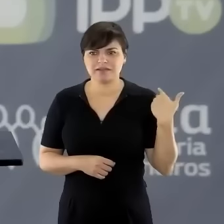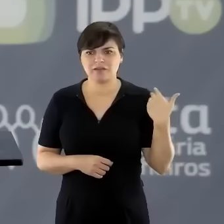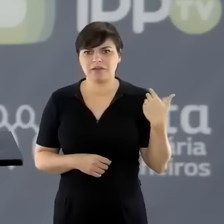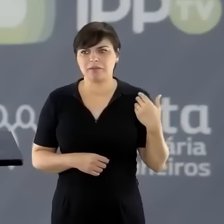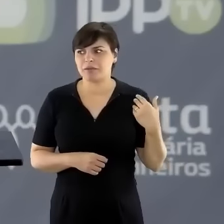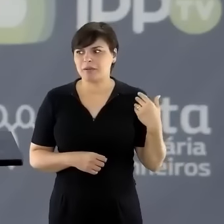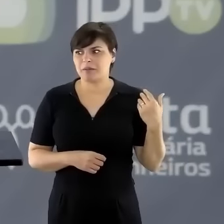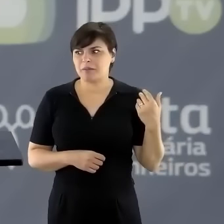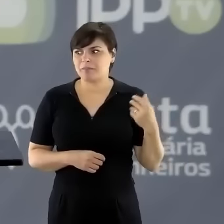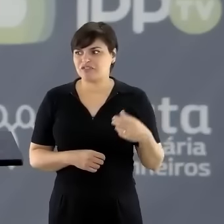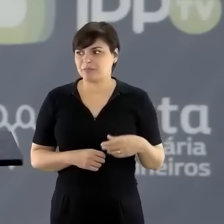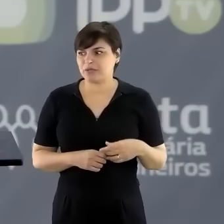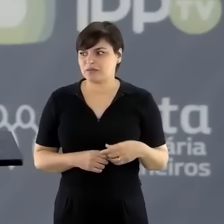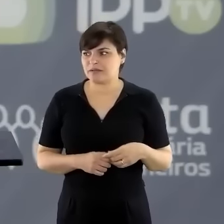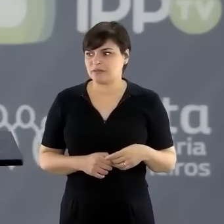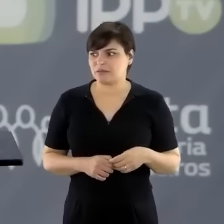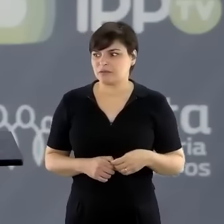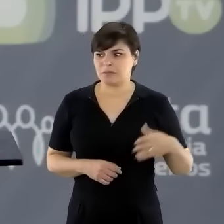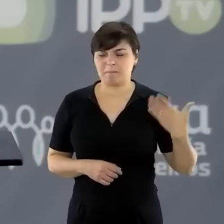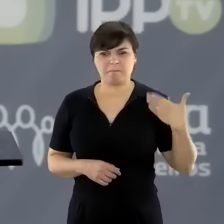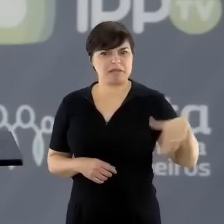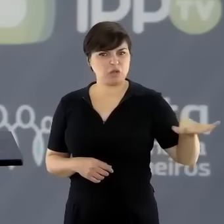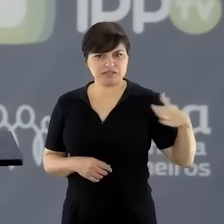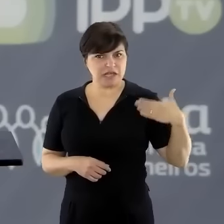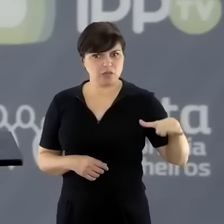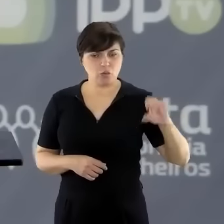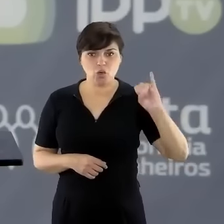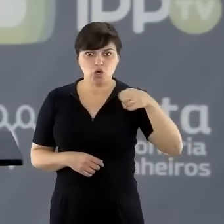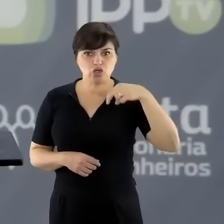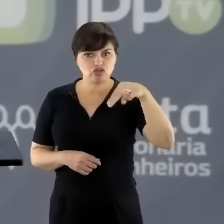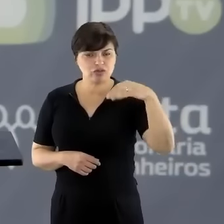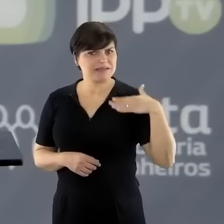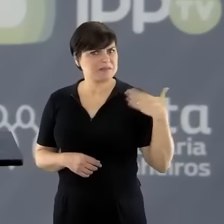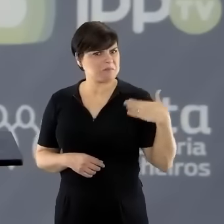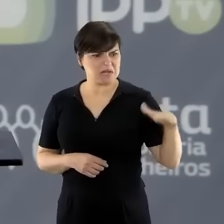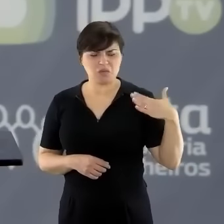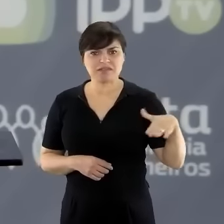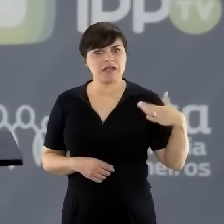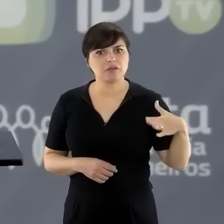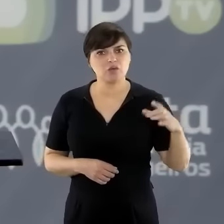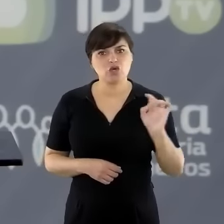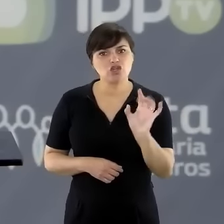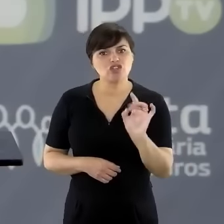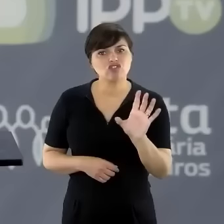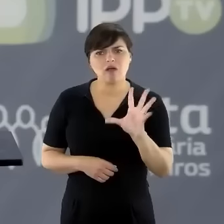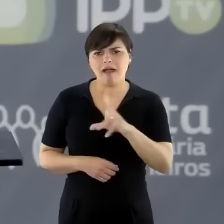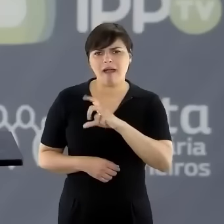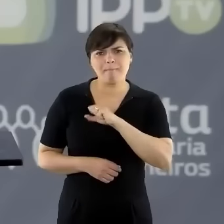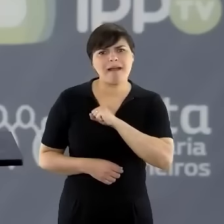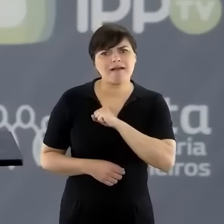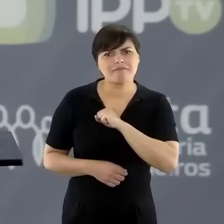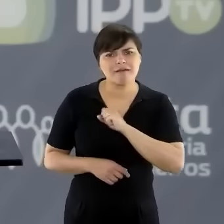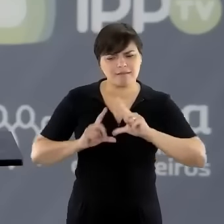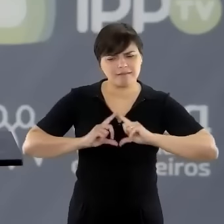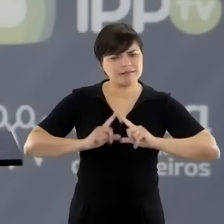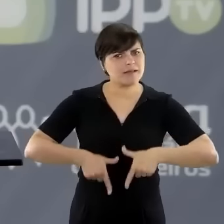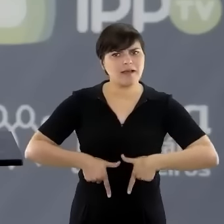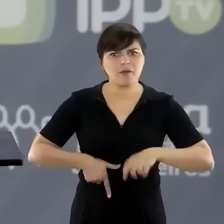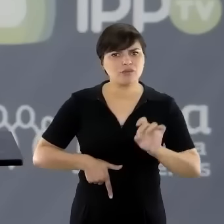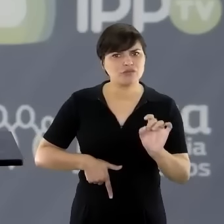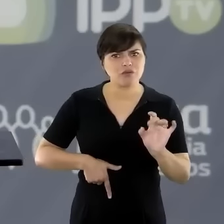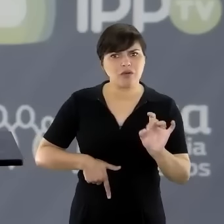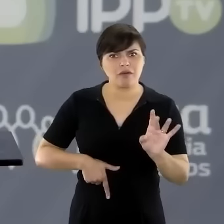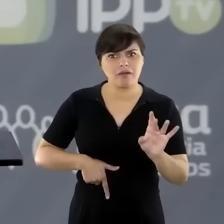diferentes ele ama o seu povo mas odeia os outros povos Por que que Jonas está irado